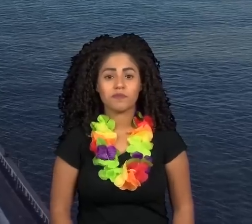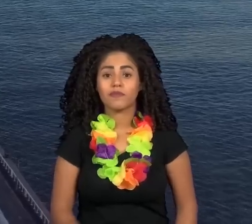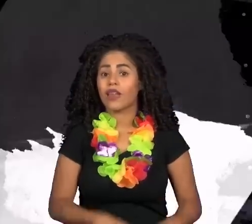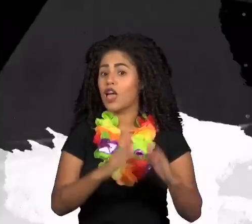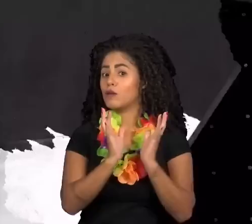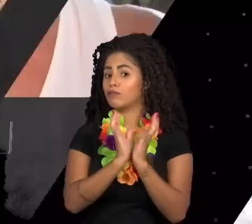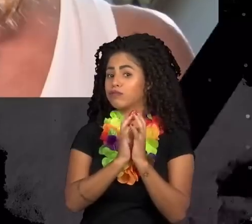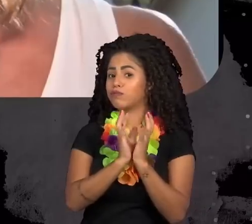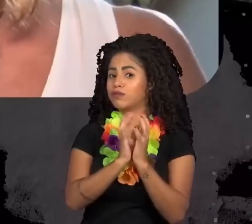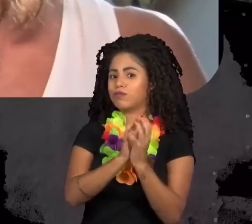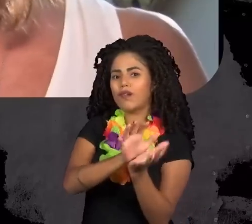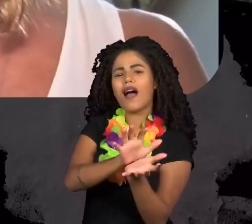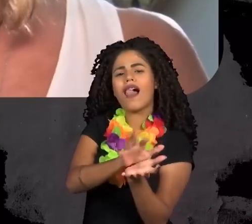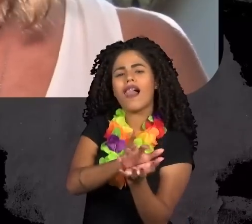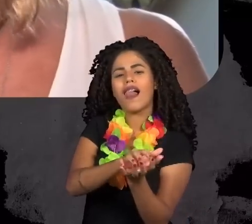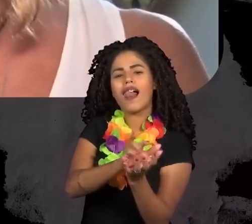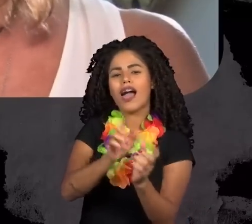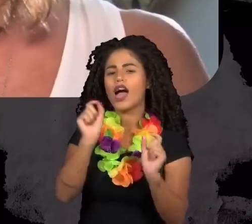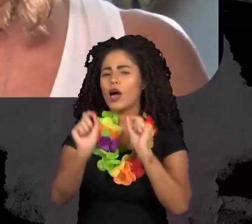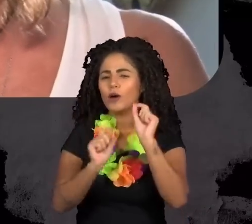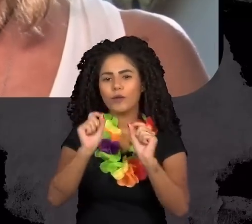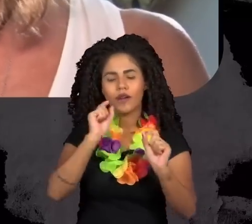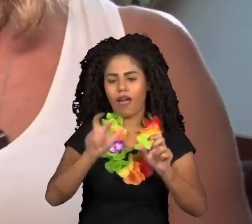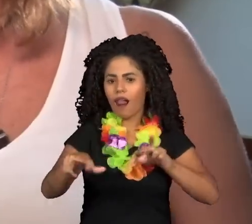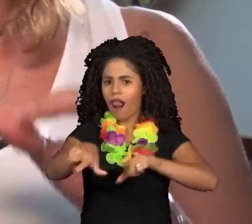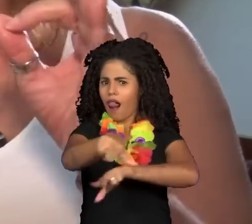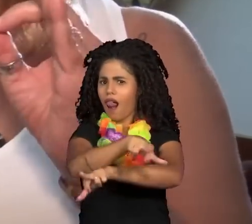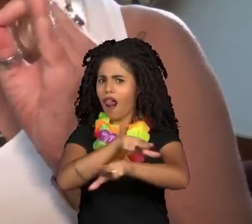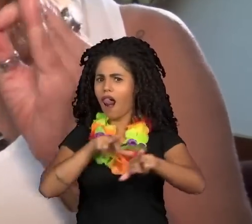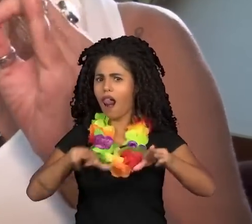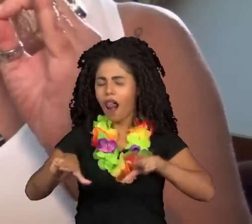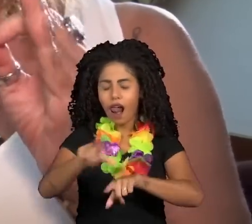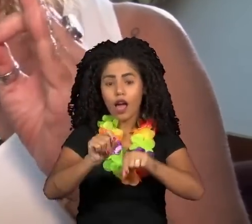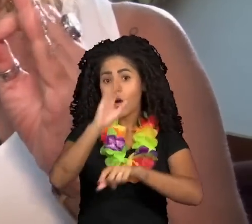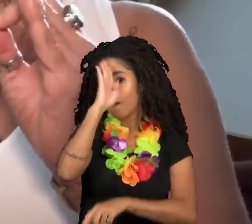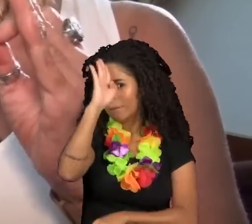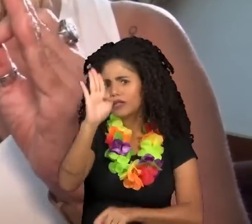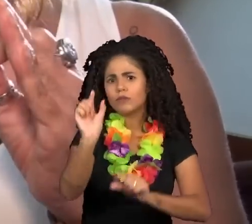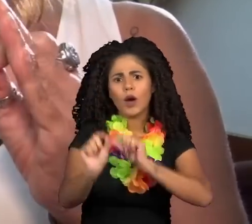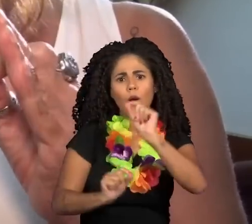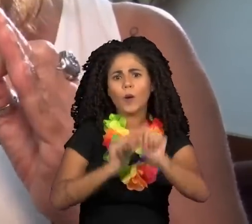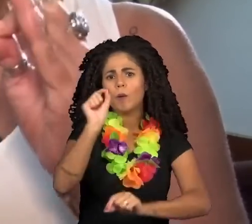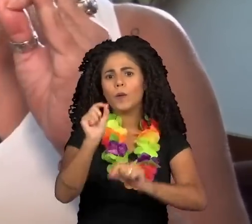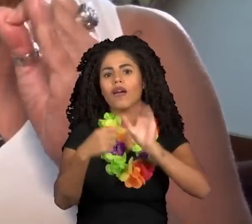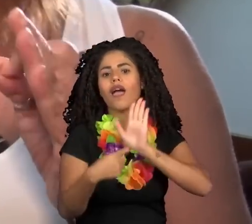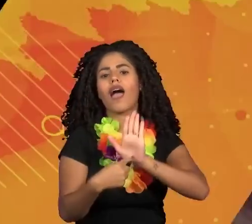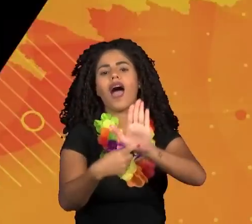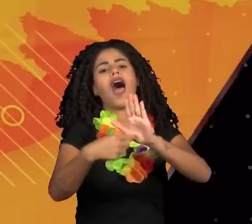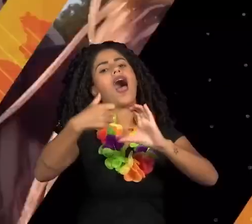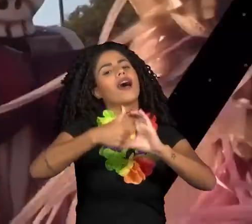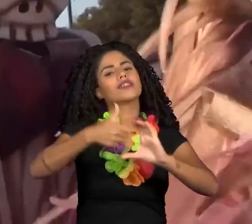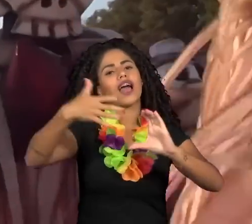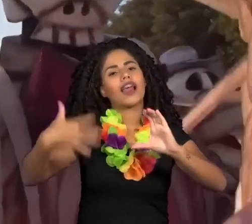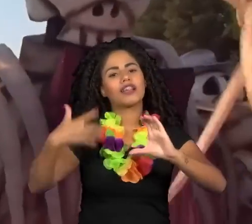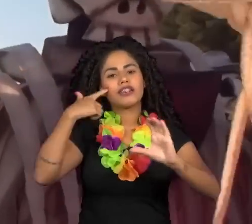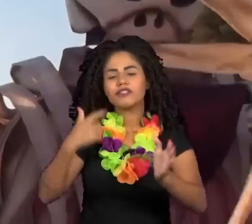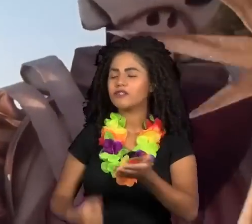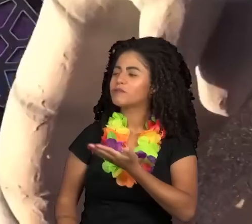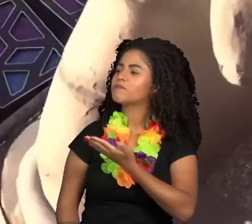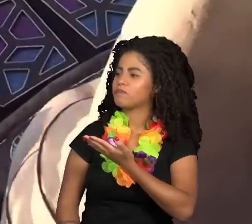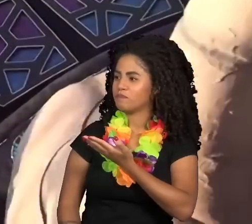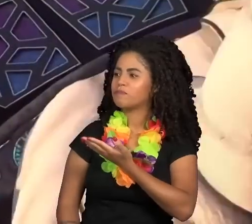Recife é um carnaval extremamente diverso, que tem como principal característica o chão.